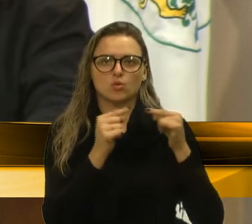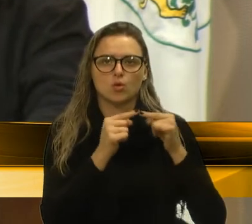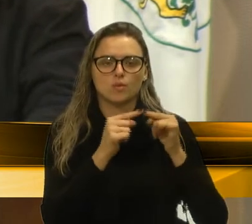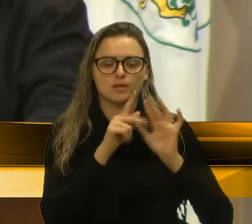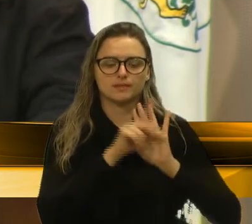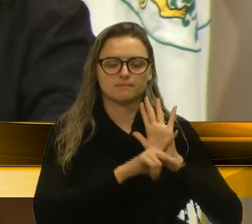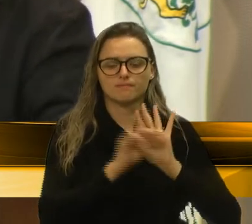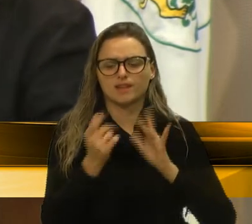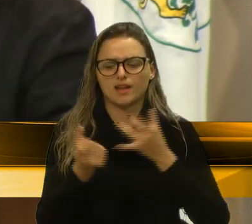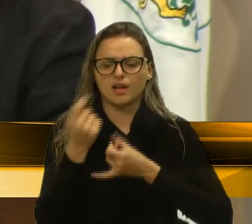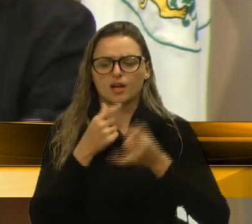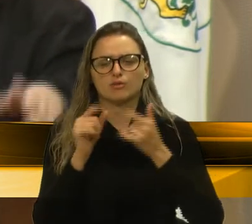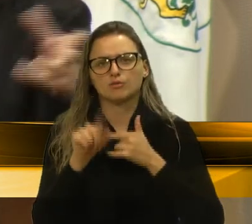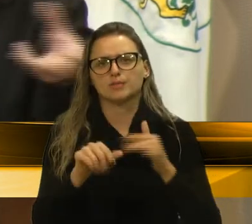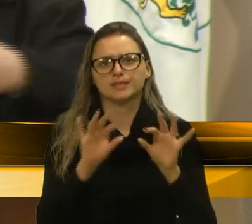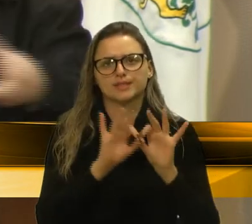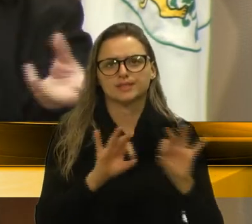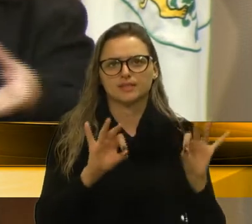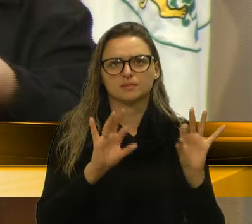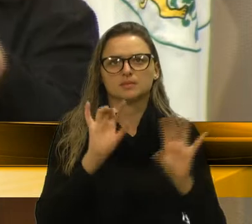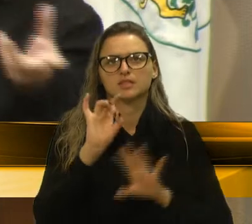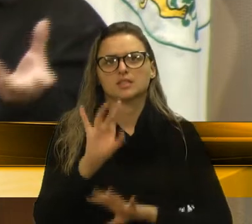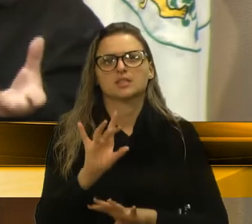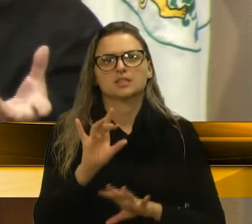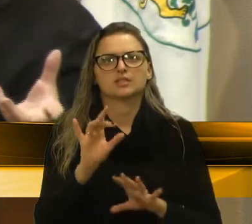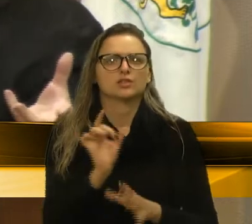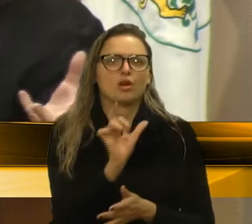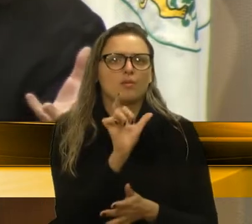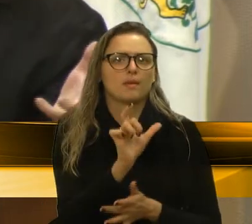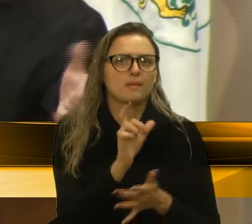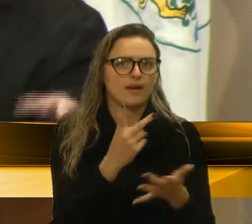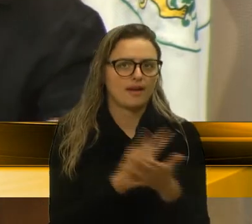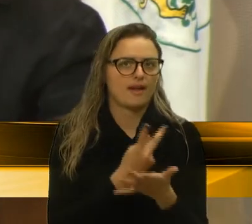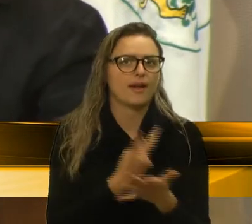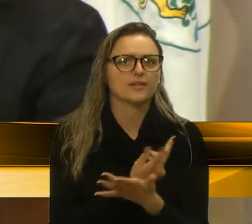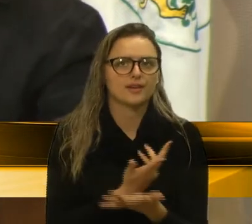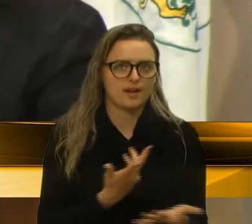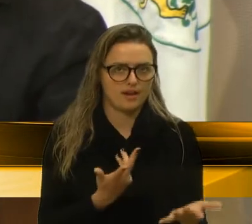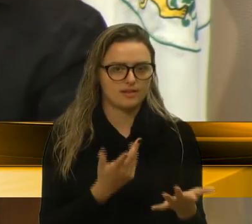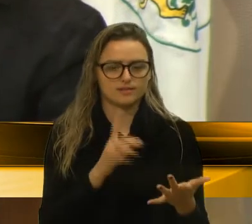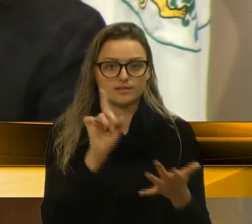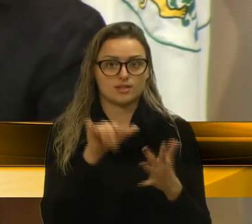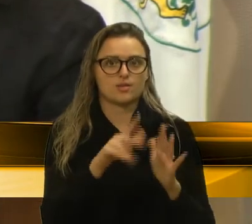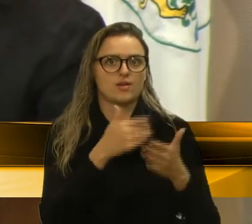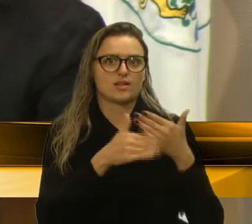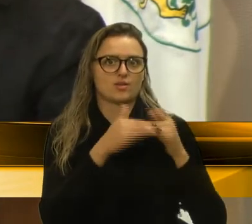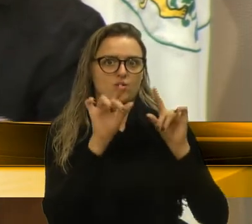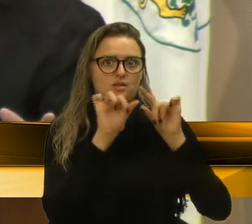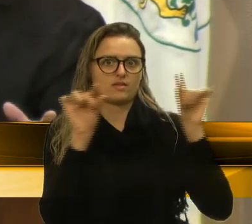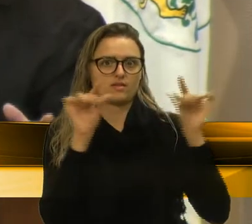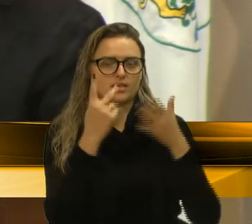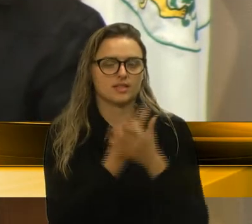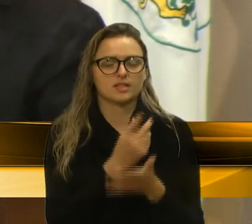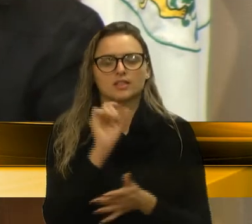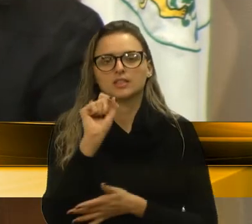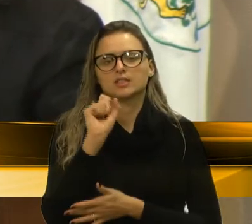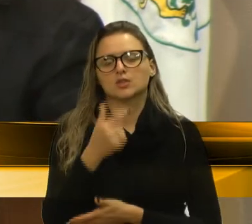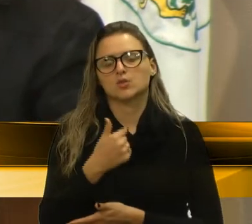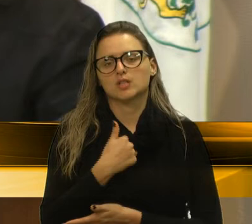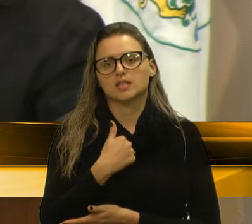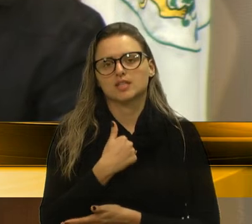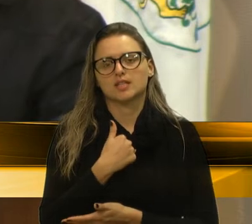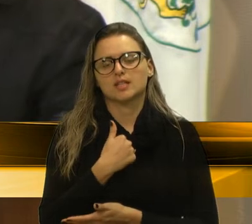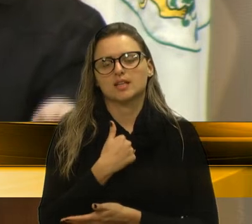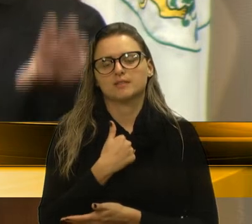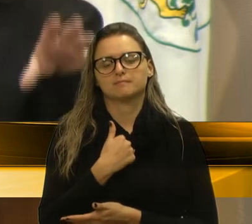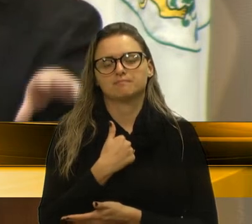são simplesmente uma correção de uma palavra, né? A que eu mais me